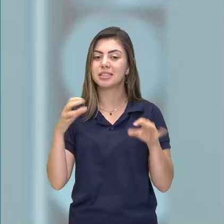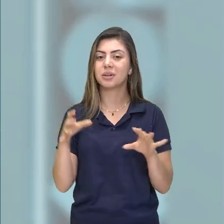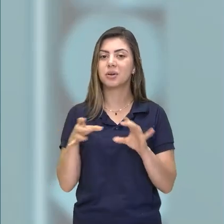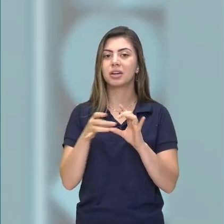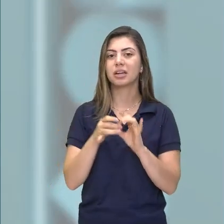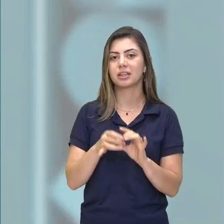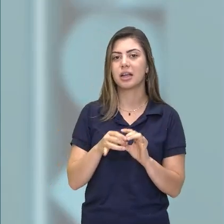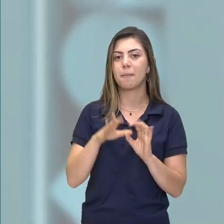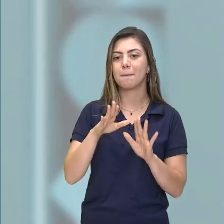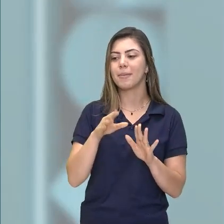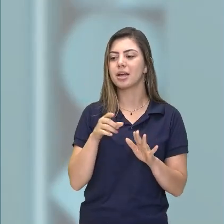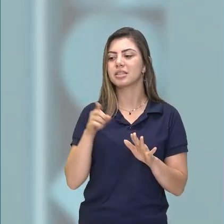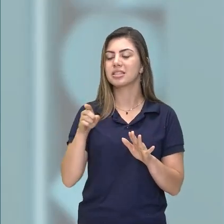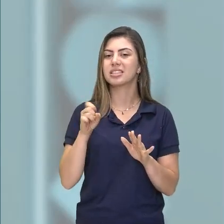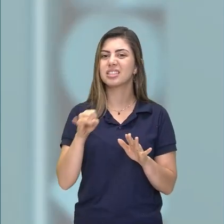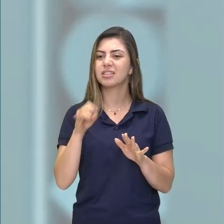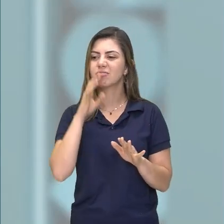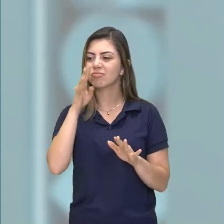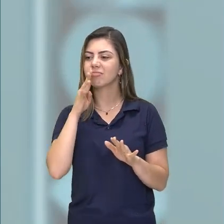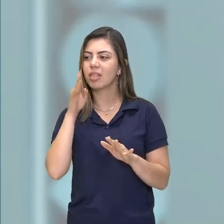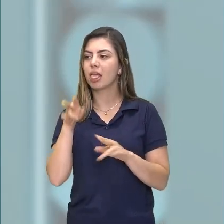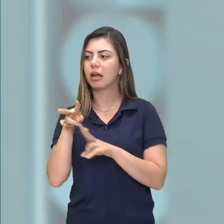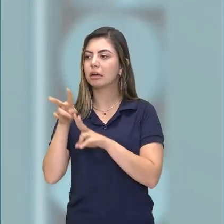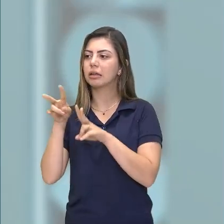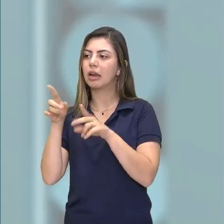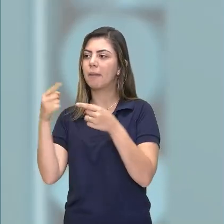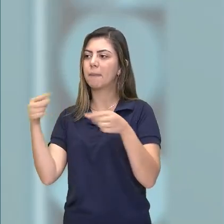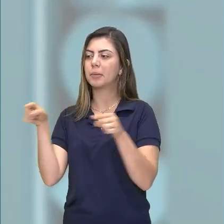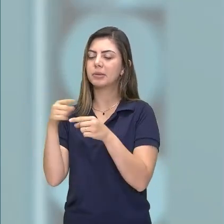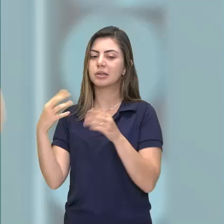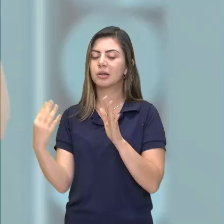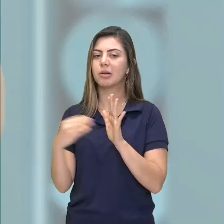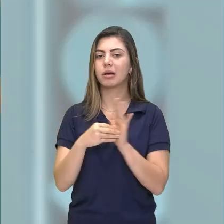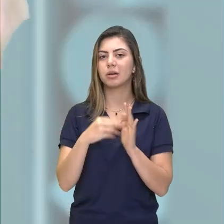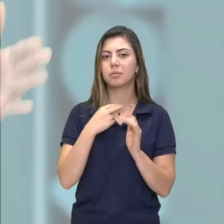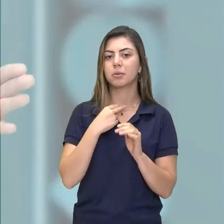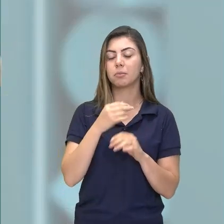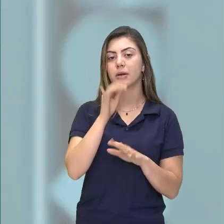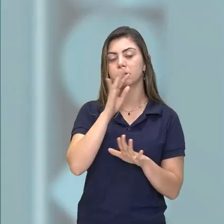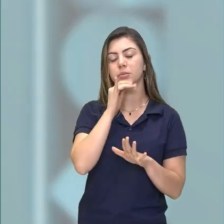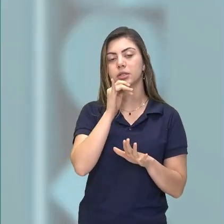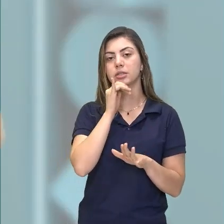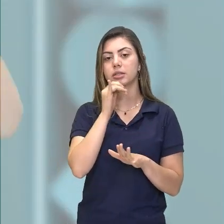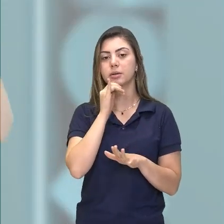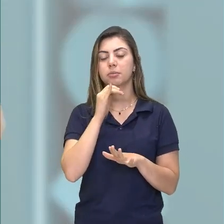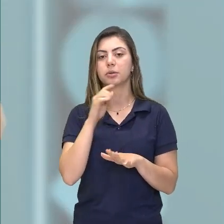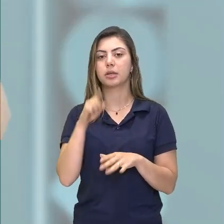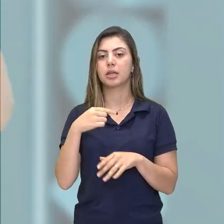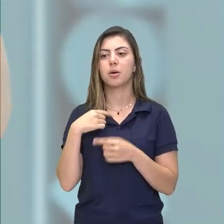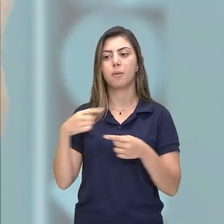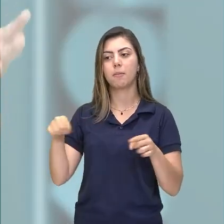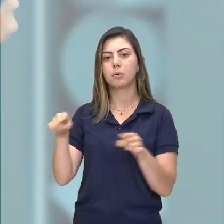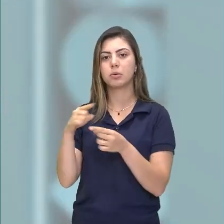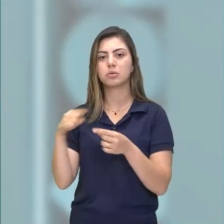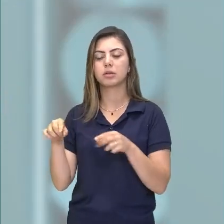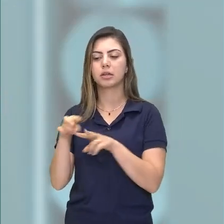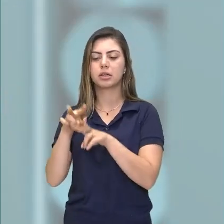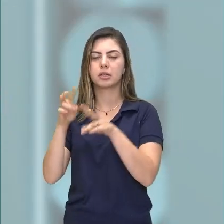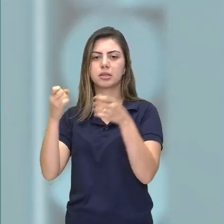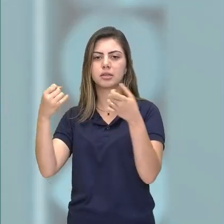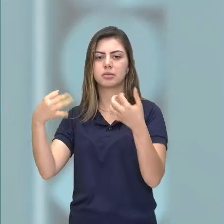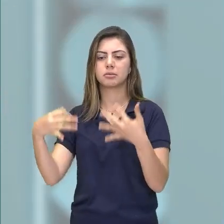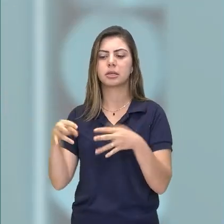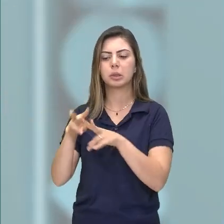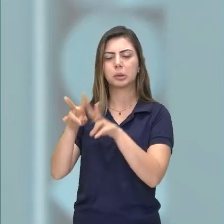do que você está falando. Não pode ser confundido com a seguinte situação. Eu trouxe uma música que fala sobre a invisibilidade do trabalho, por